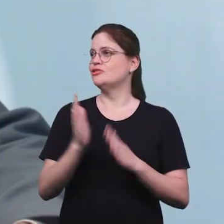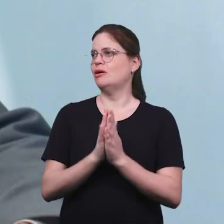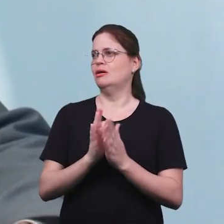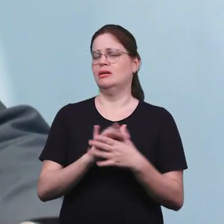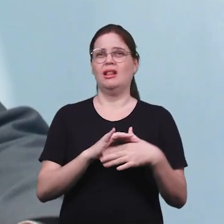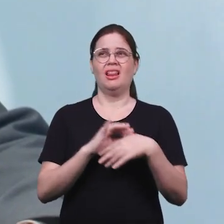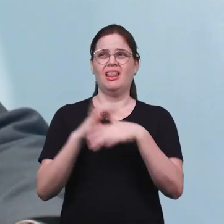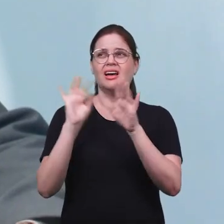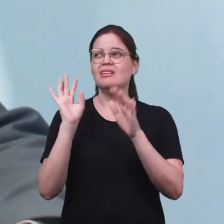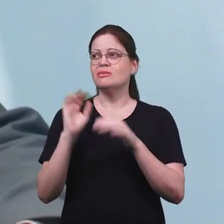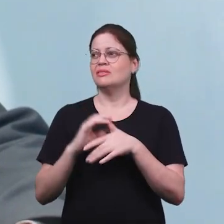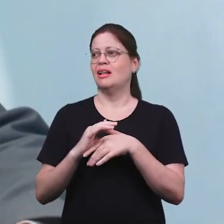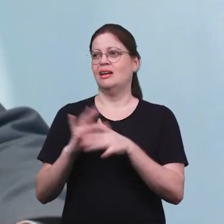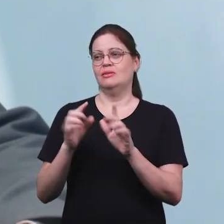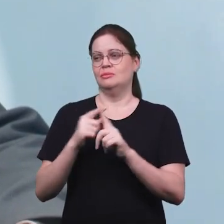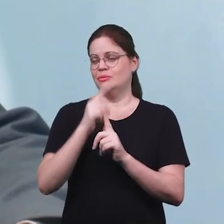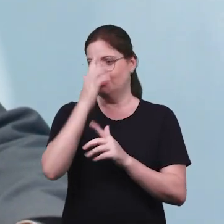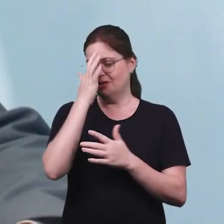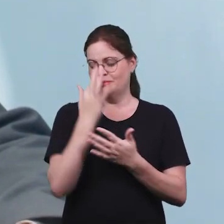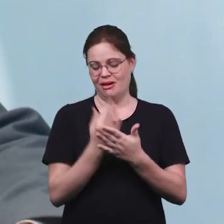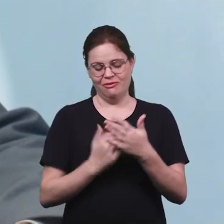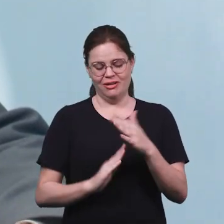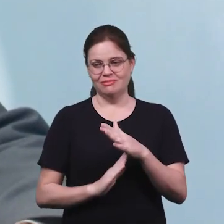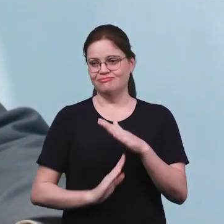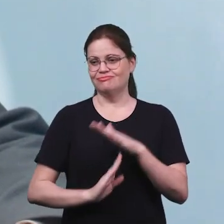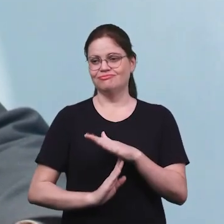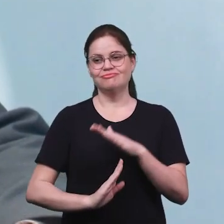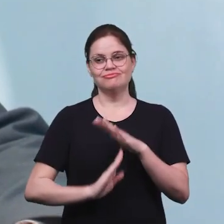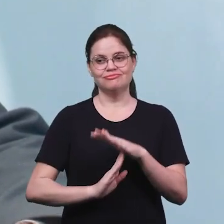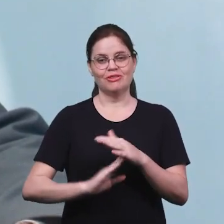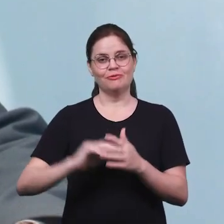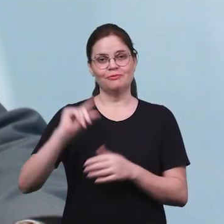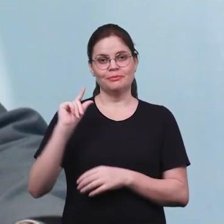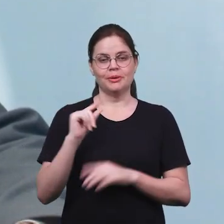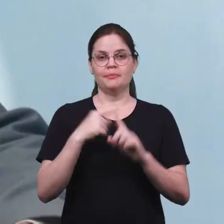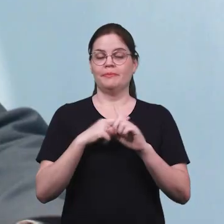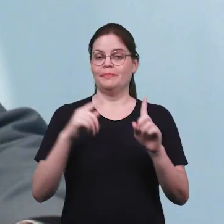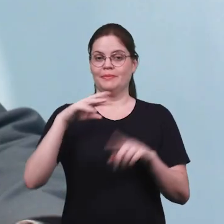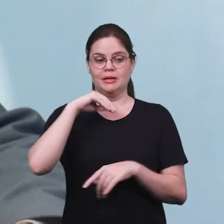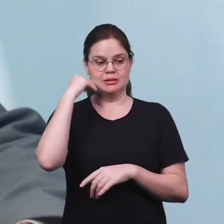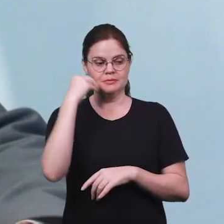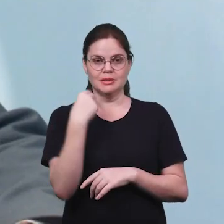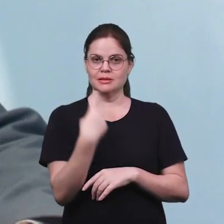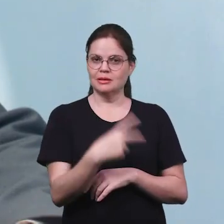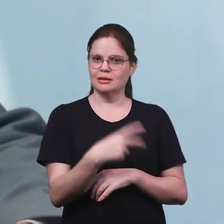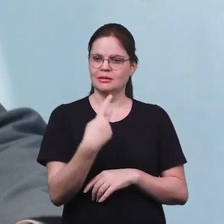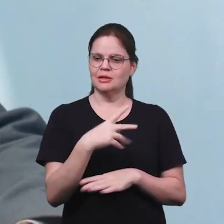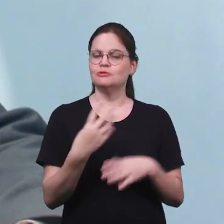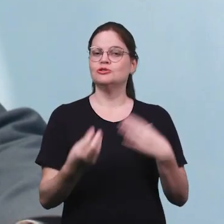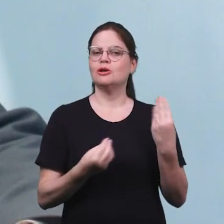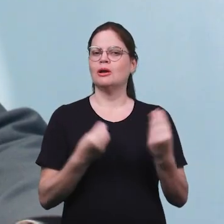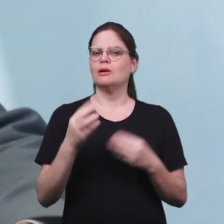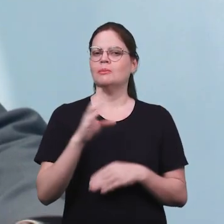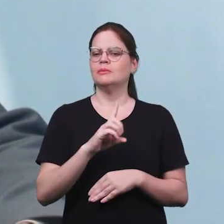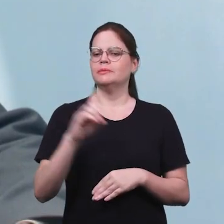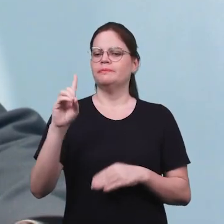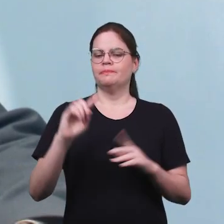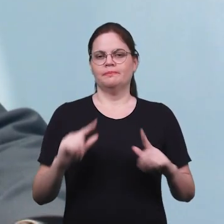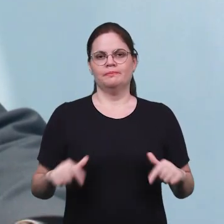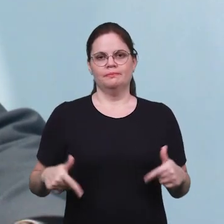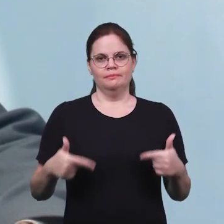porque a nossa fé está limitada. Mas a experiência do irmão, a forma como